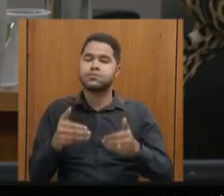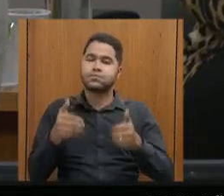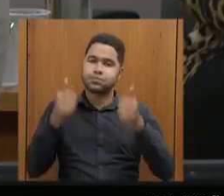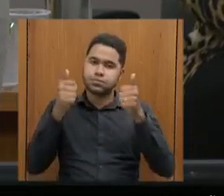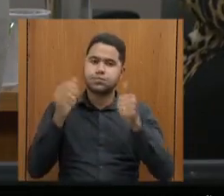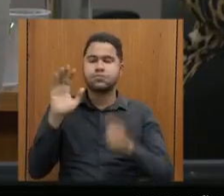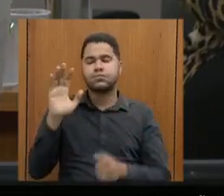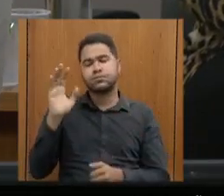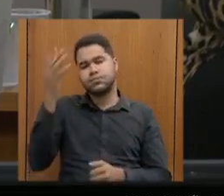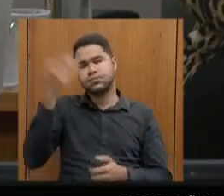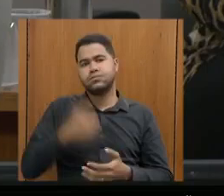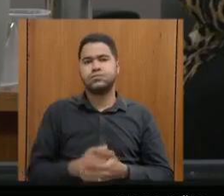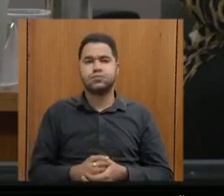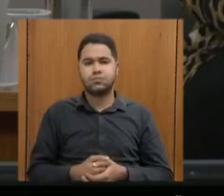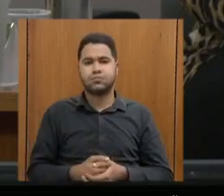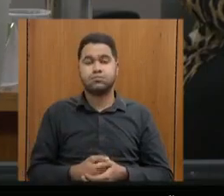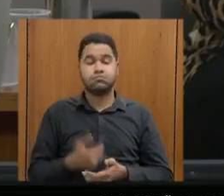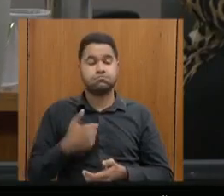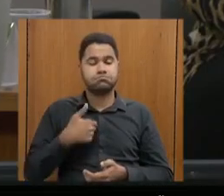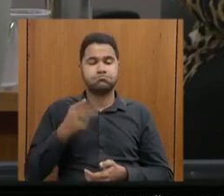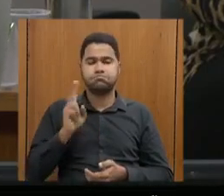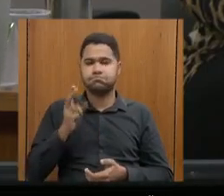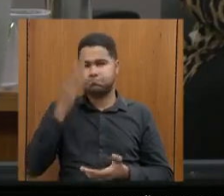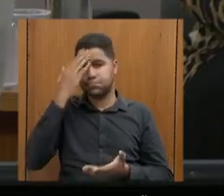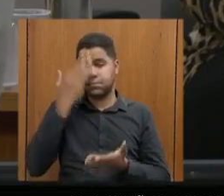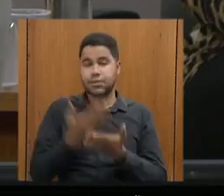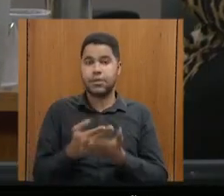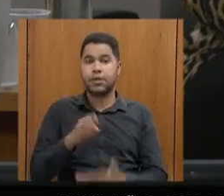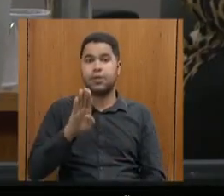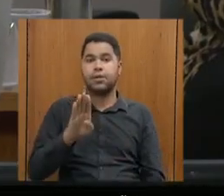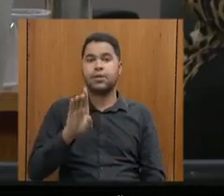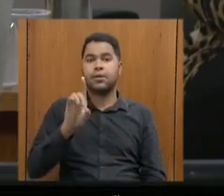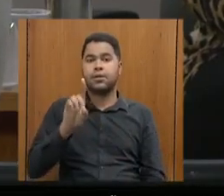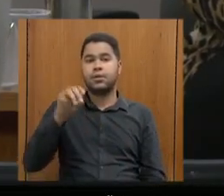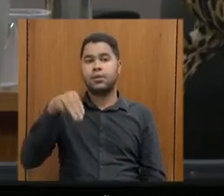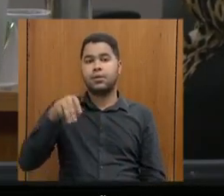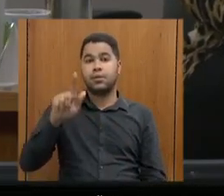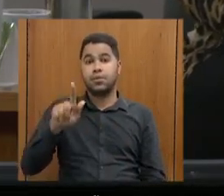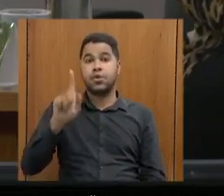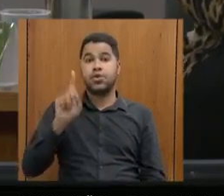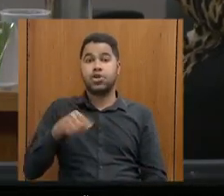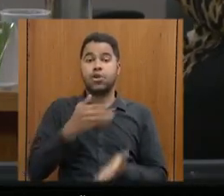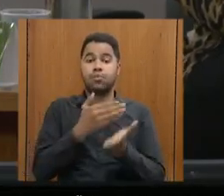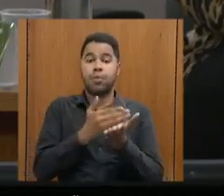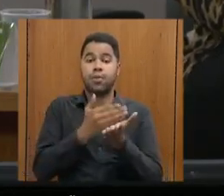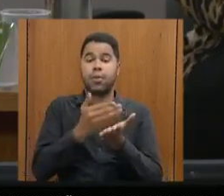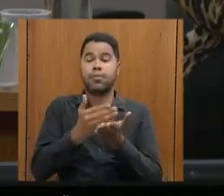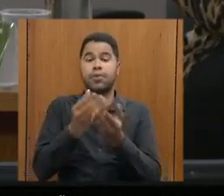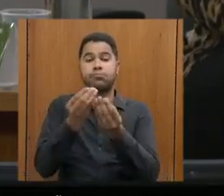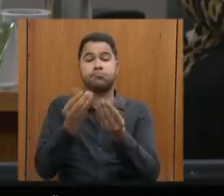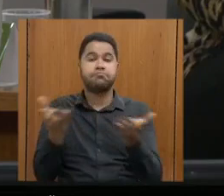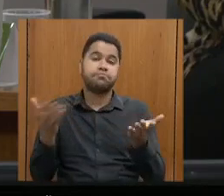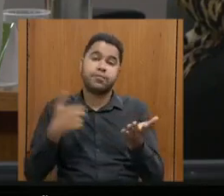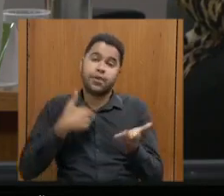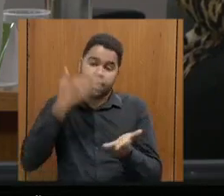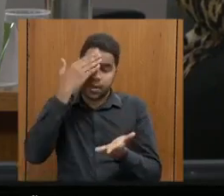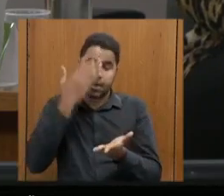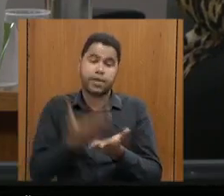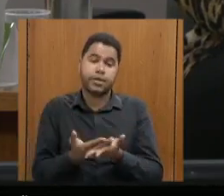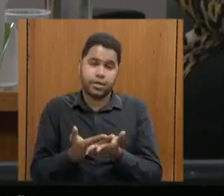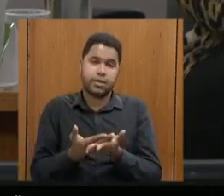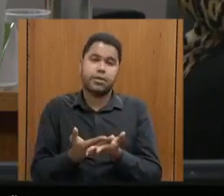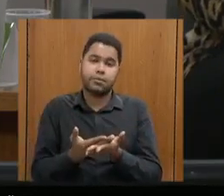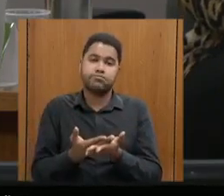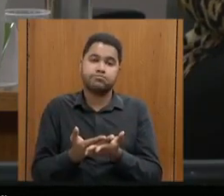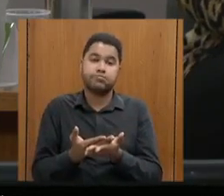os seus efeitos e eu sempre acreditei agora o bdmg lançando a linha de crédito eu só pego agradecer por todo o apoio que